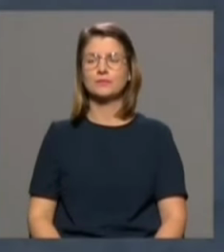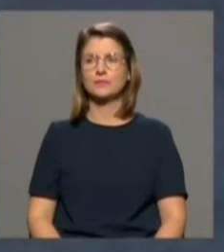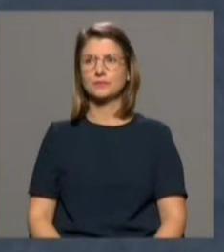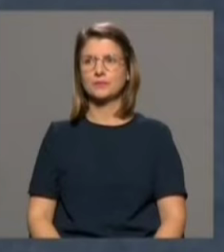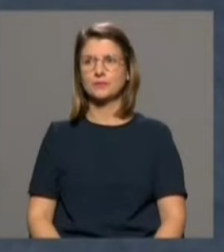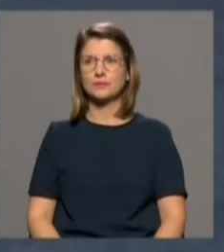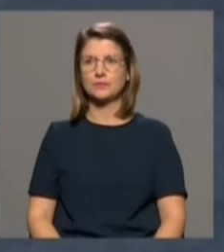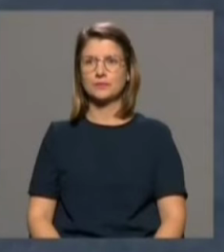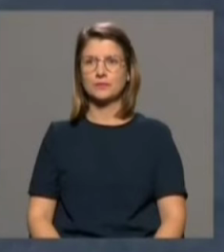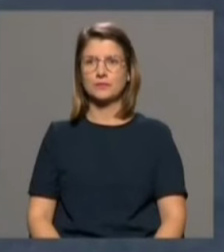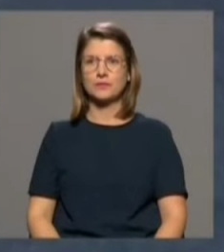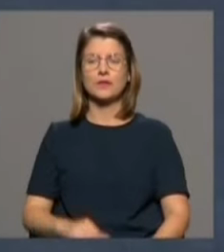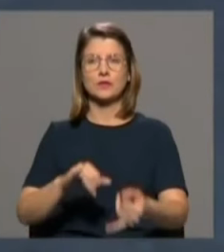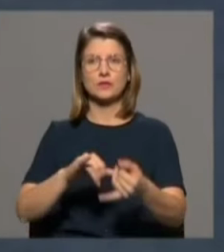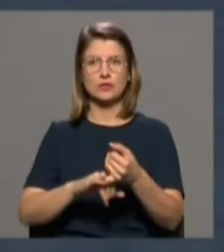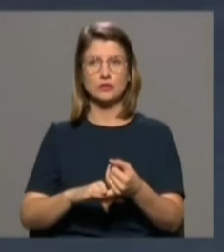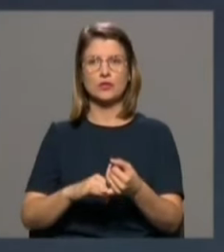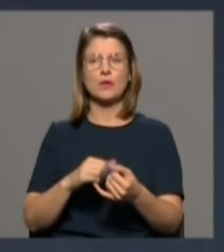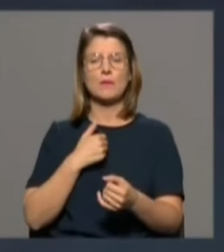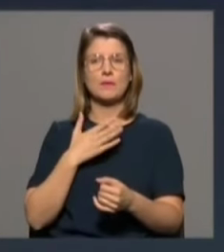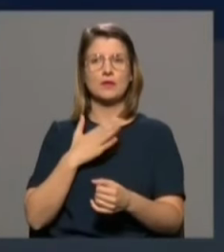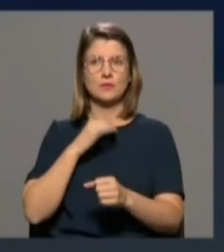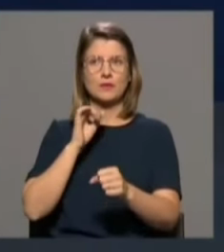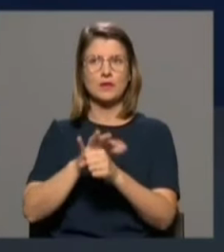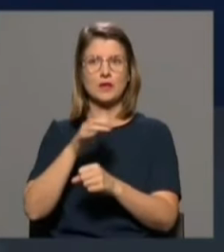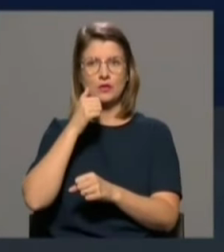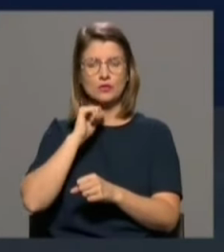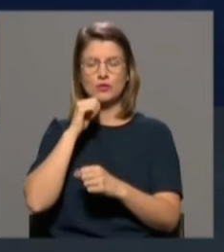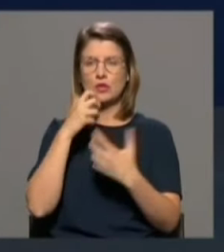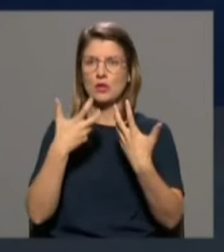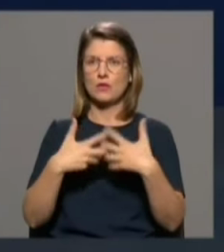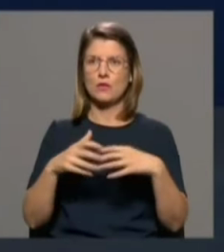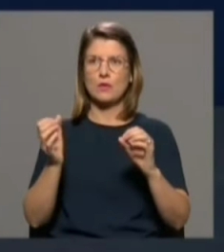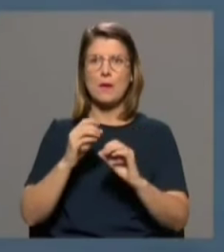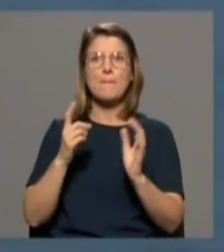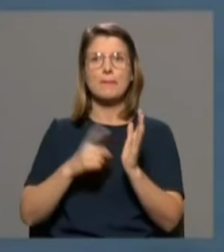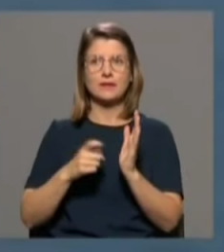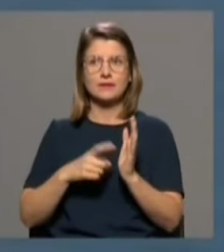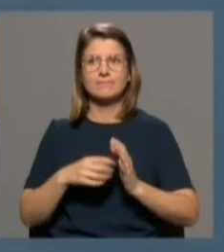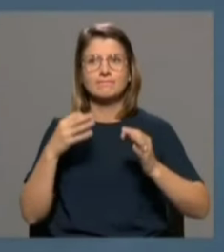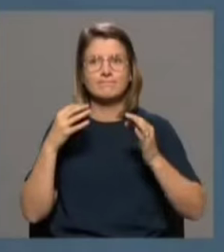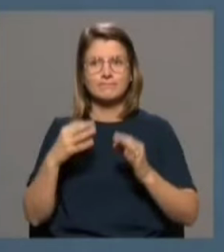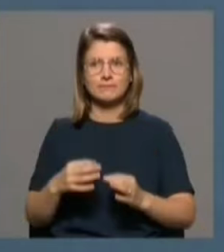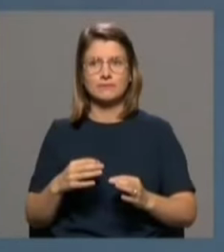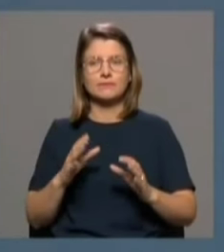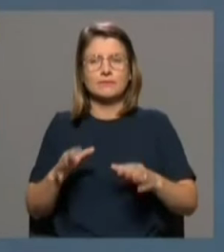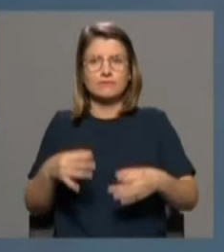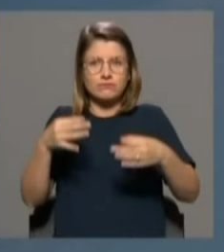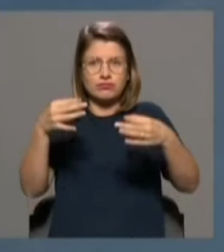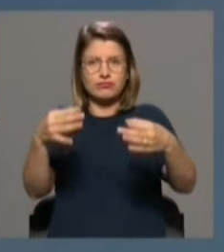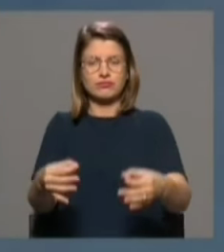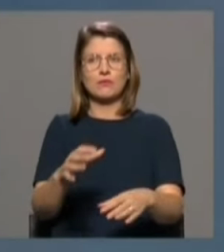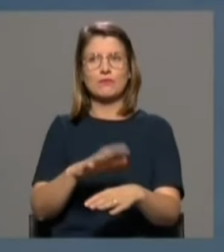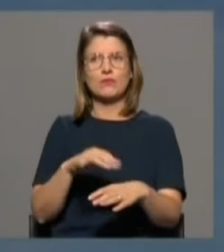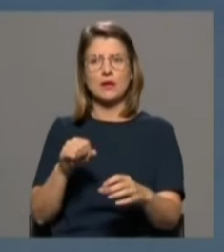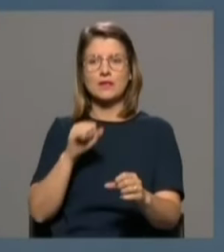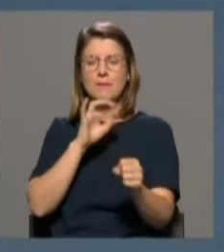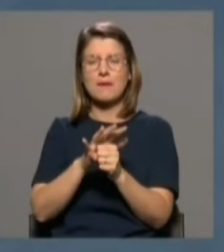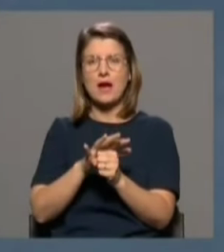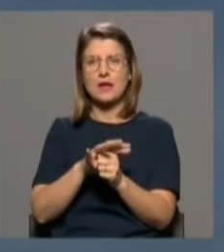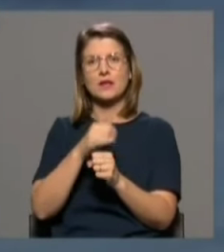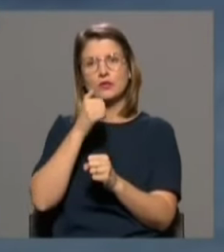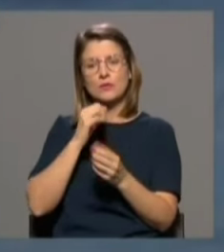A AOMA, a Associação de Operadores Marítimos dos Açores, não tem dúvidas. É mesmo necessário aplicar uma moratória à mineração marinha nos mares